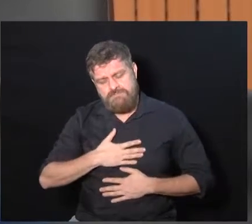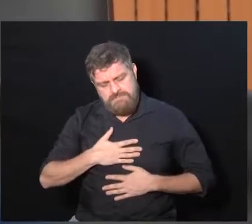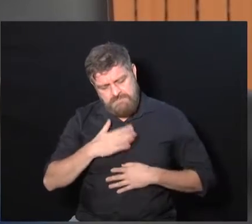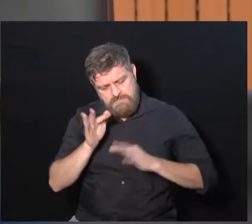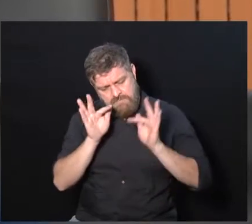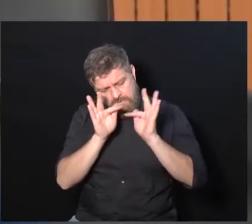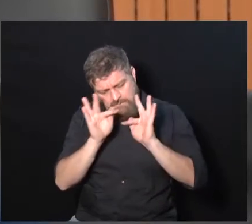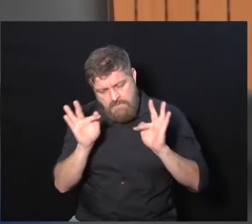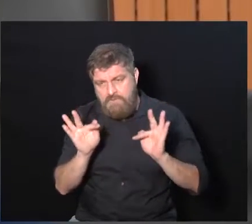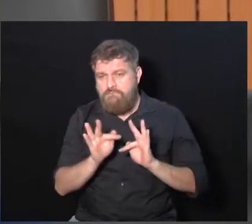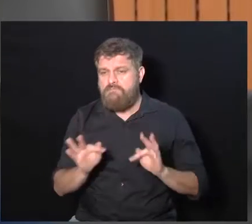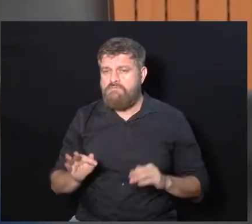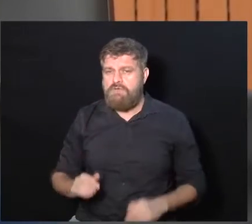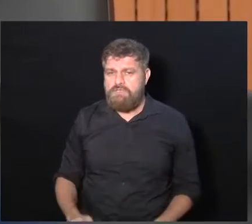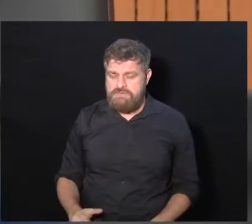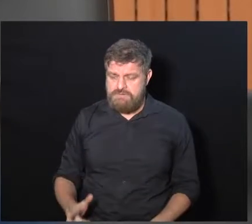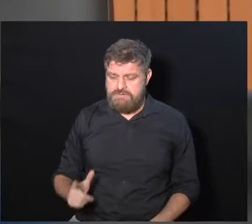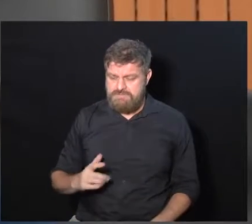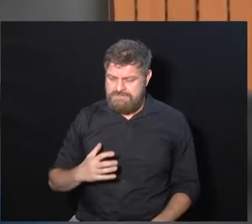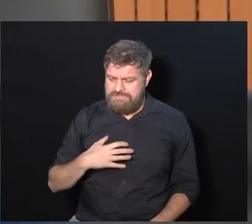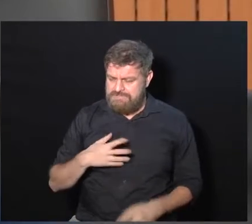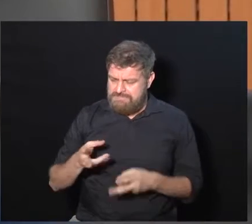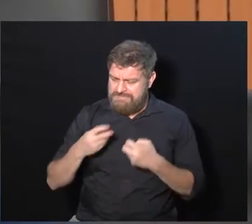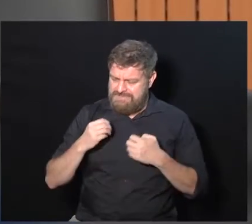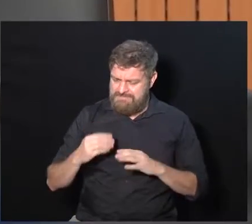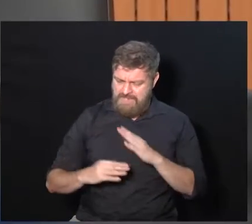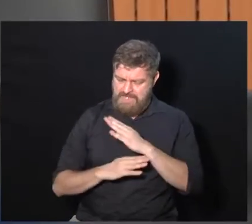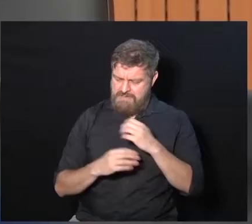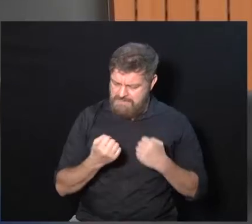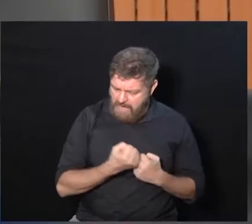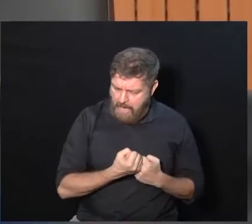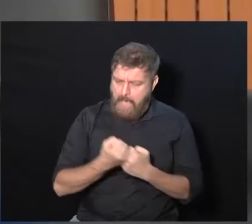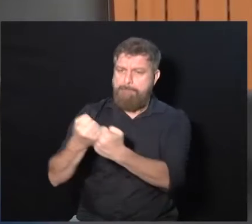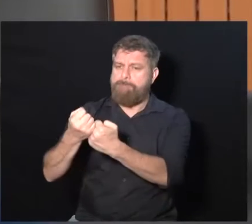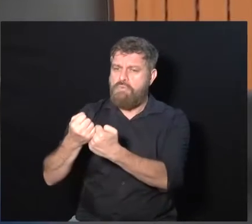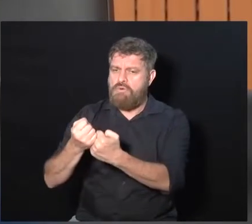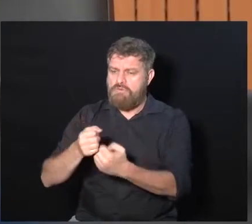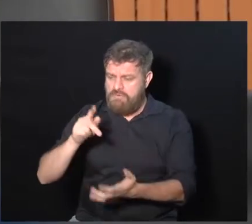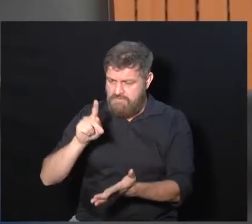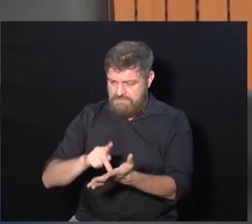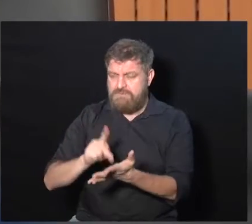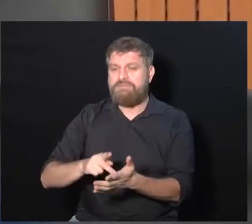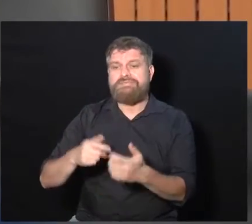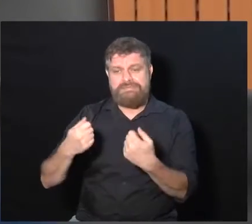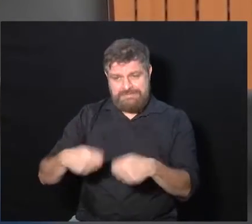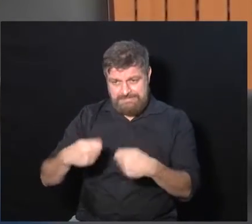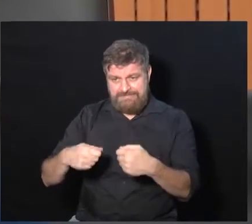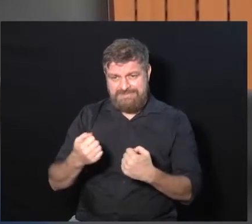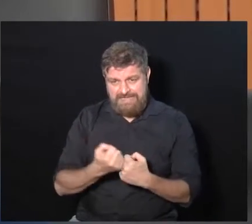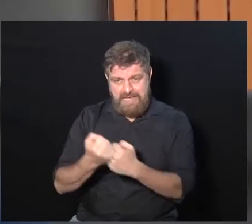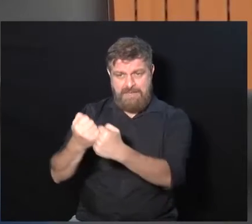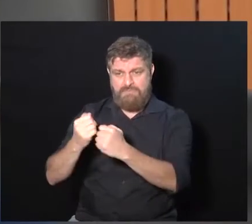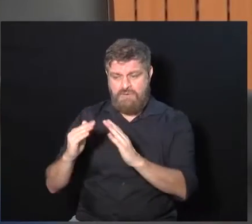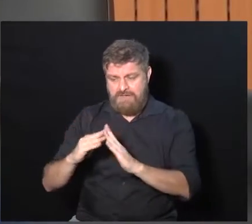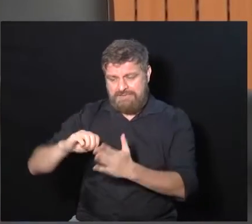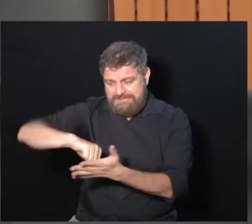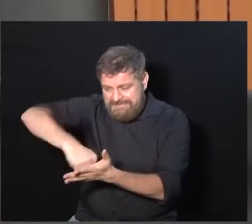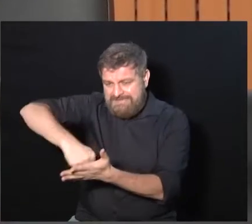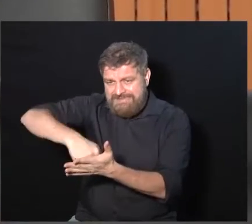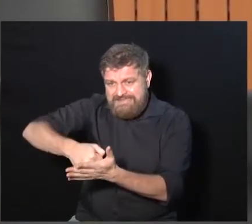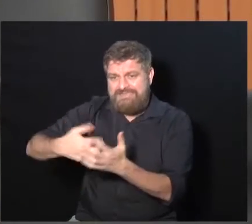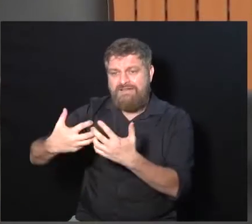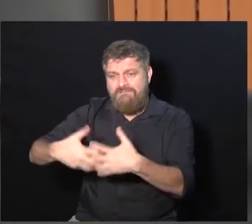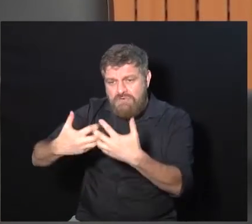feliz com todo esse apoio. Realmente precisamos desse apoio com a Botica da Família para ela